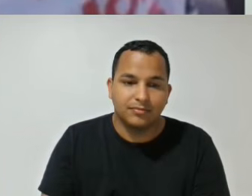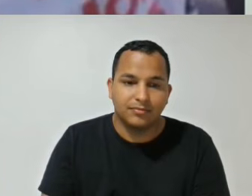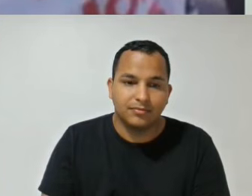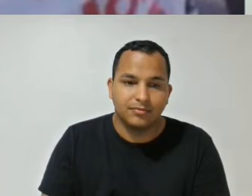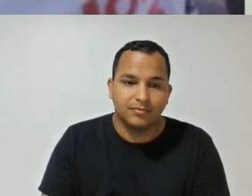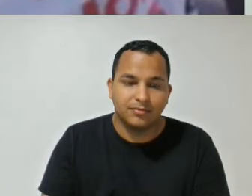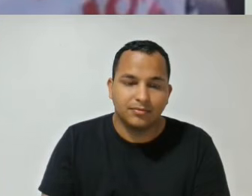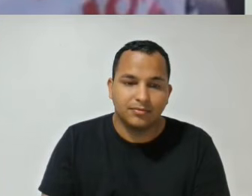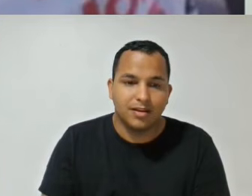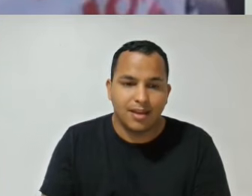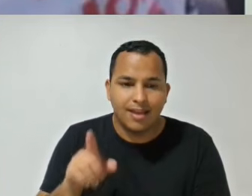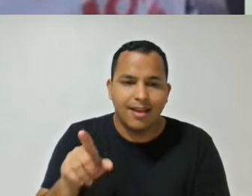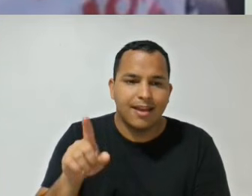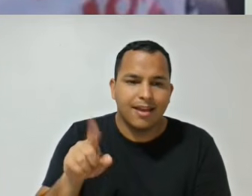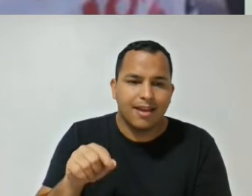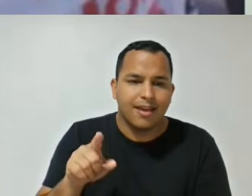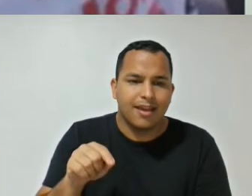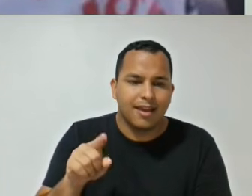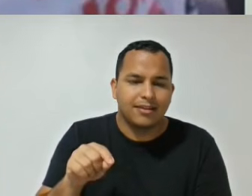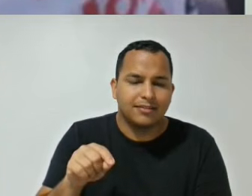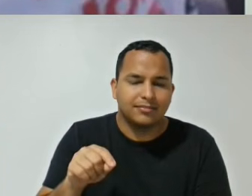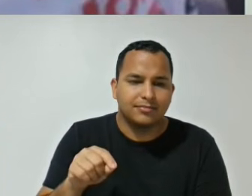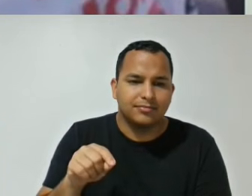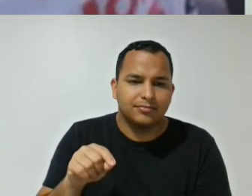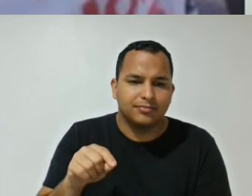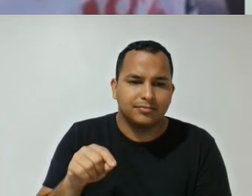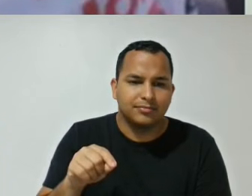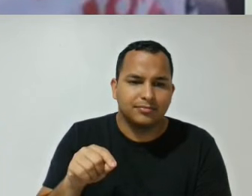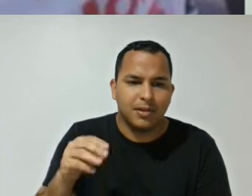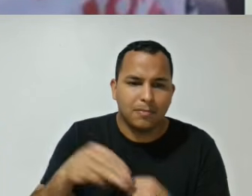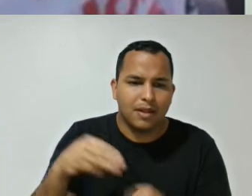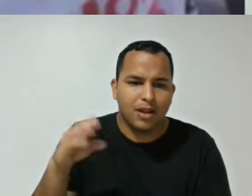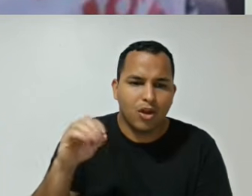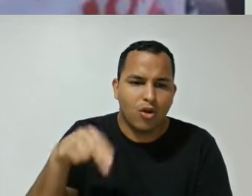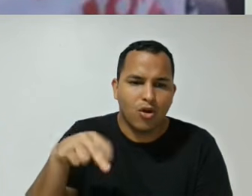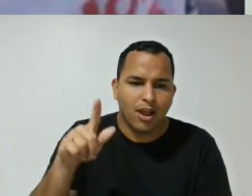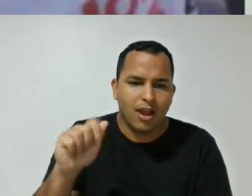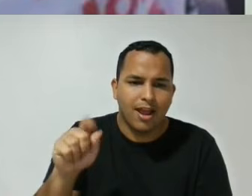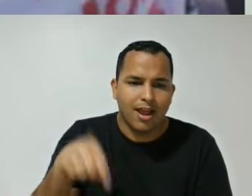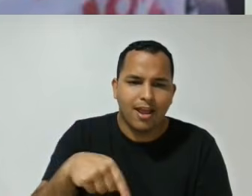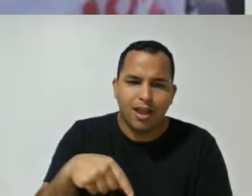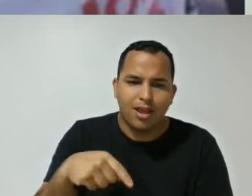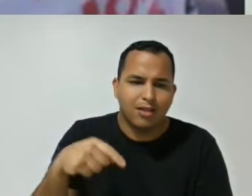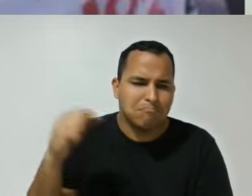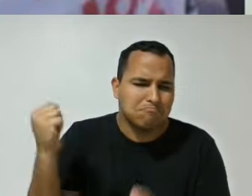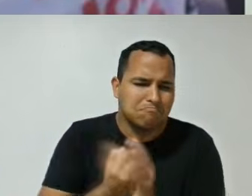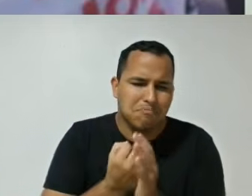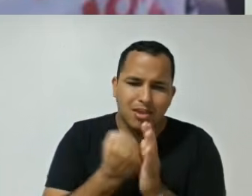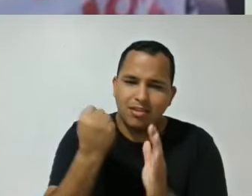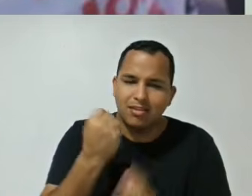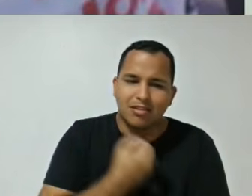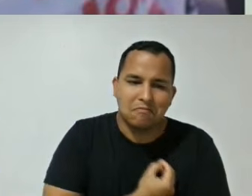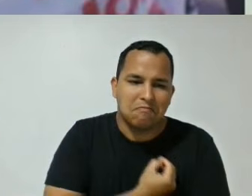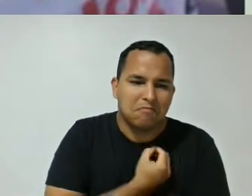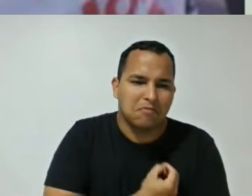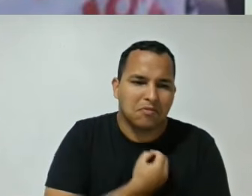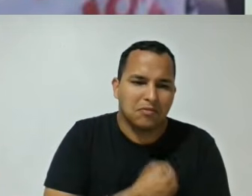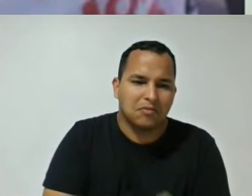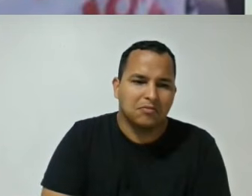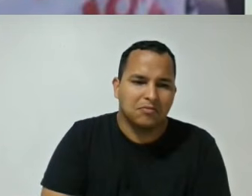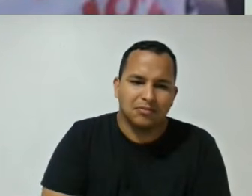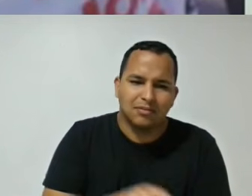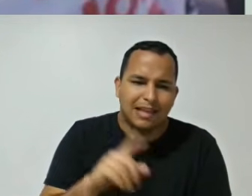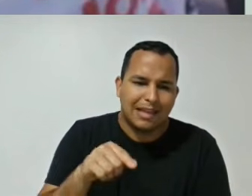o Mestre É, Conga também, né? Assim, é essa figura lendária, né? nossa, Realmente um mencionando. patrimônio,